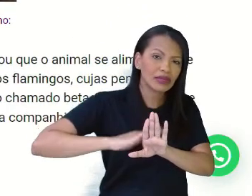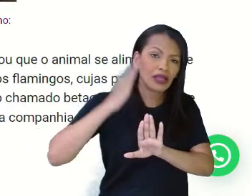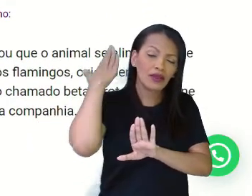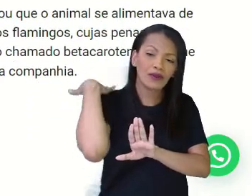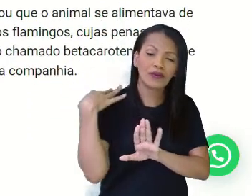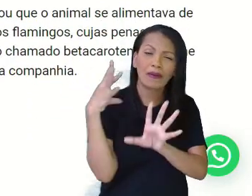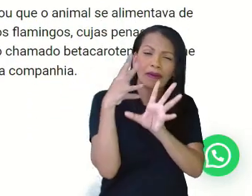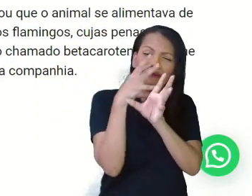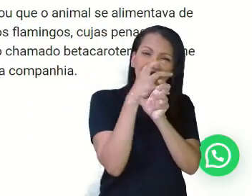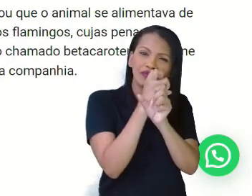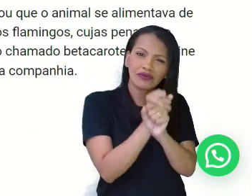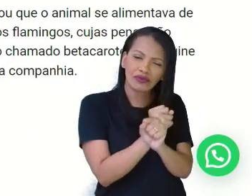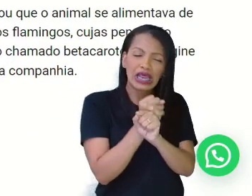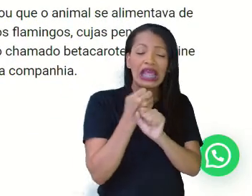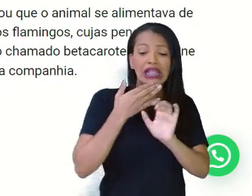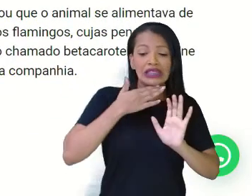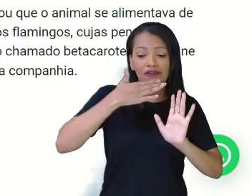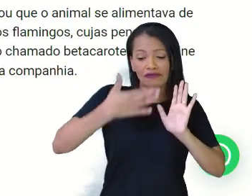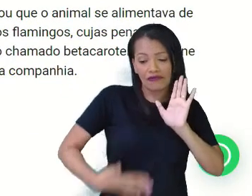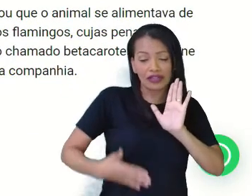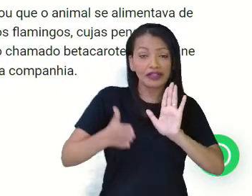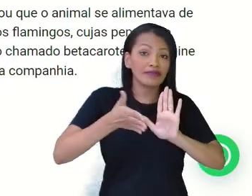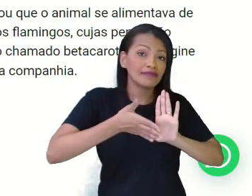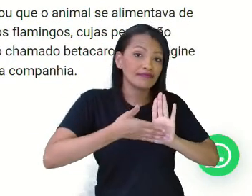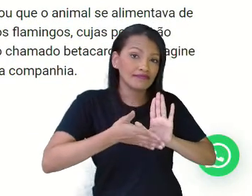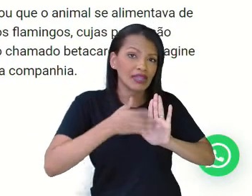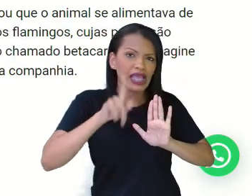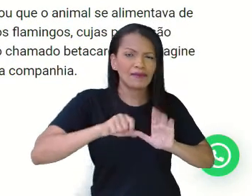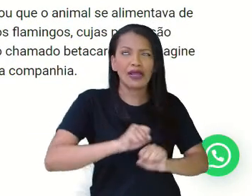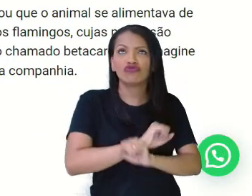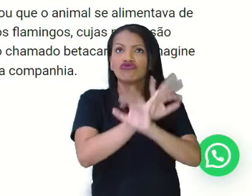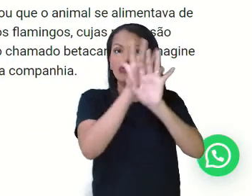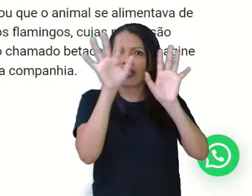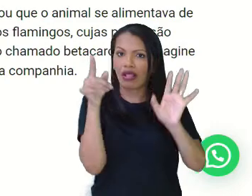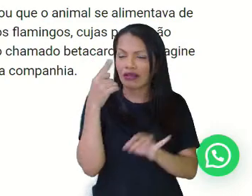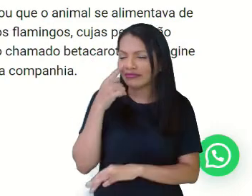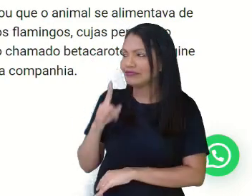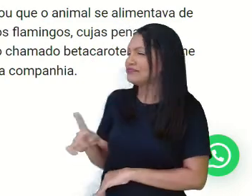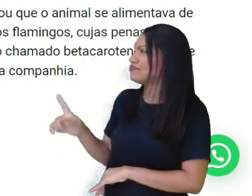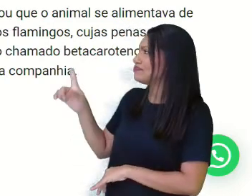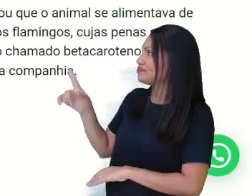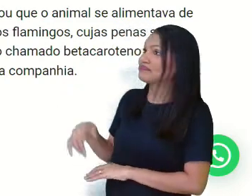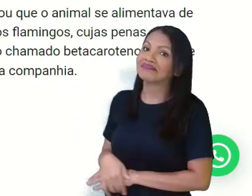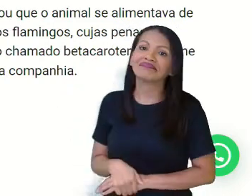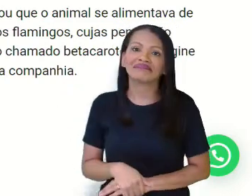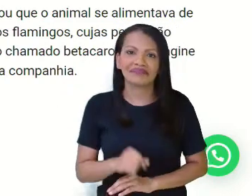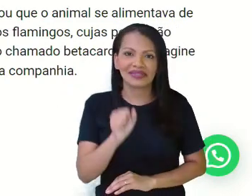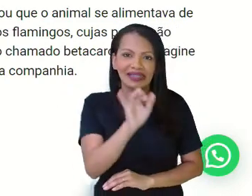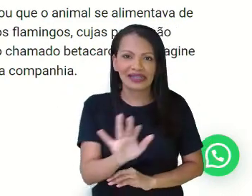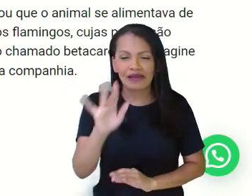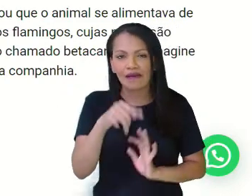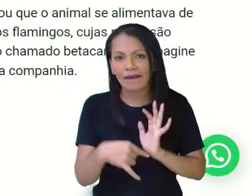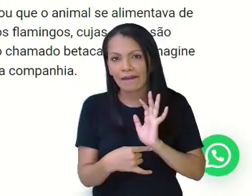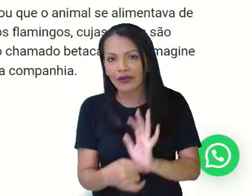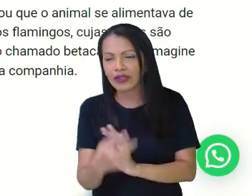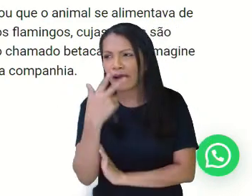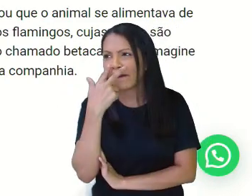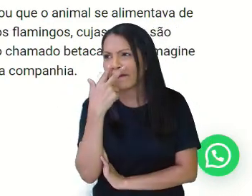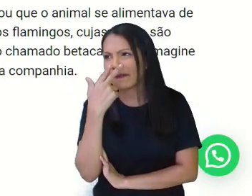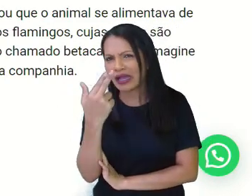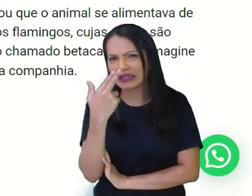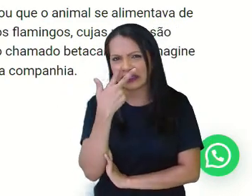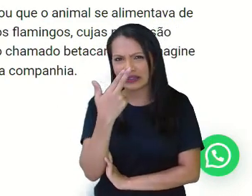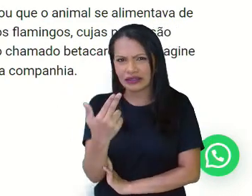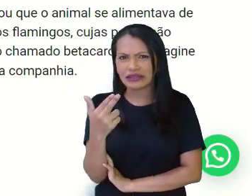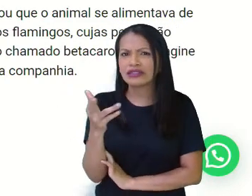novo dinossauro tinha uma aparência em vida bem interessante aí. Na tela justamente mostra isso, um dinossauro parecido,